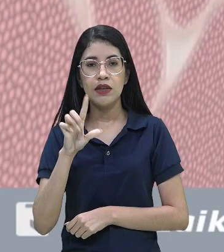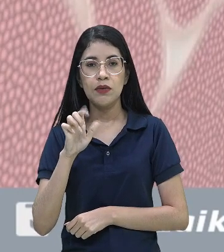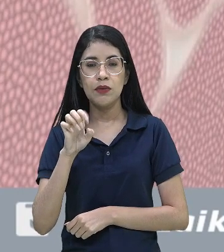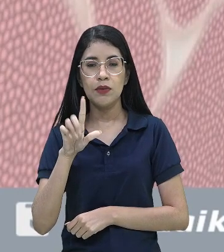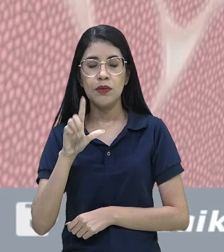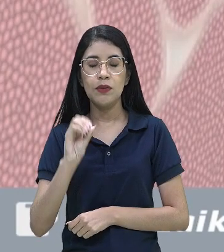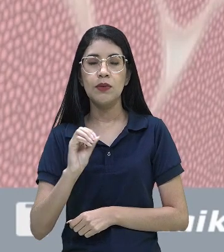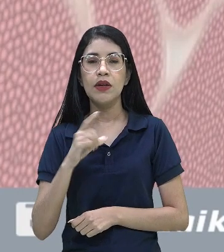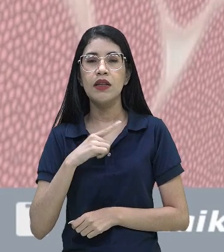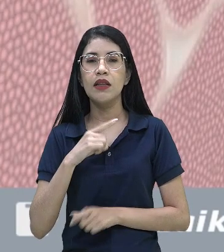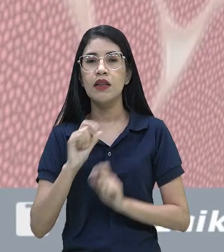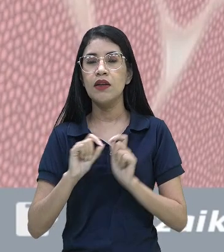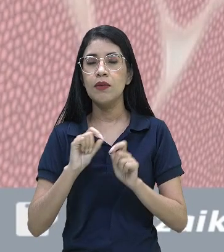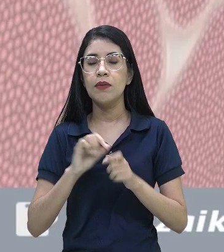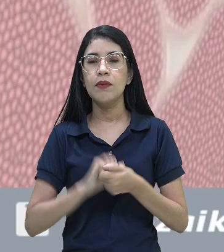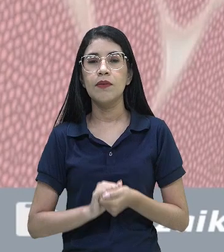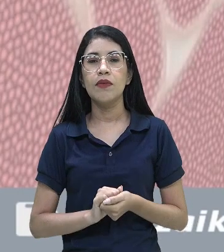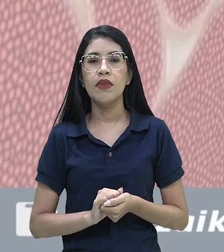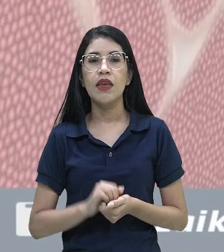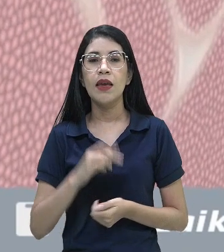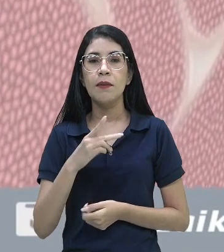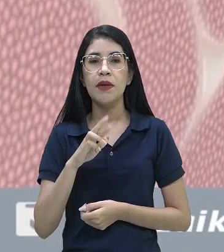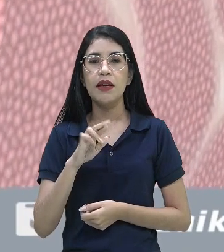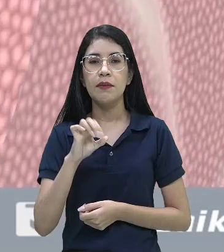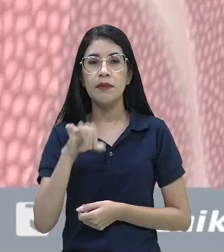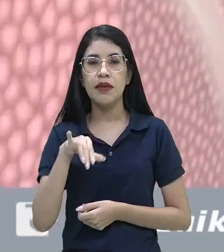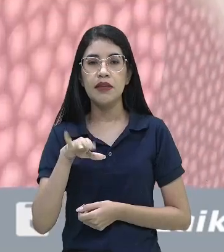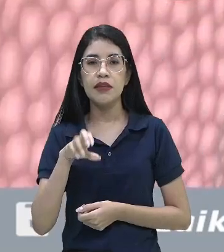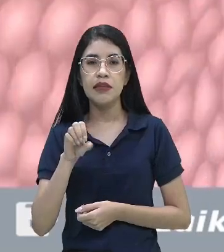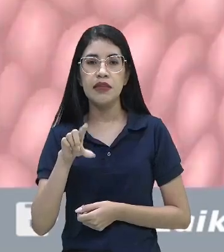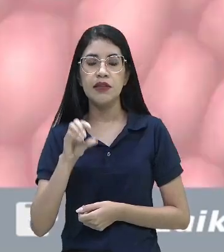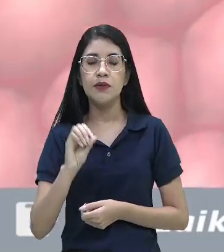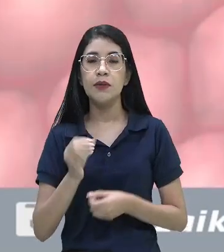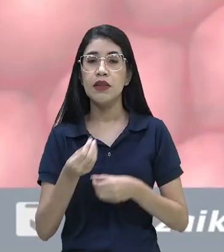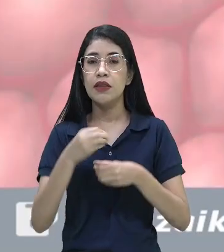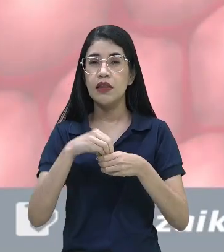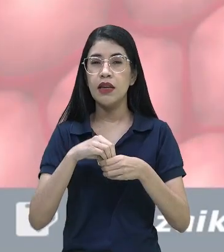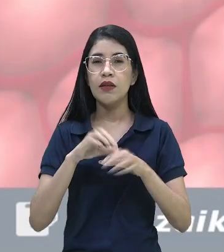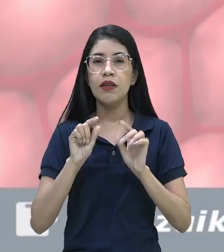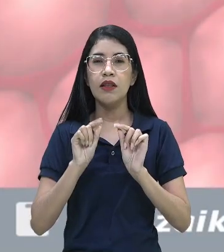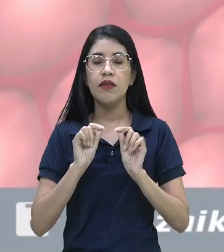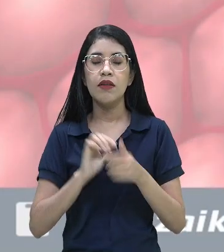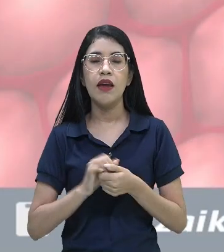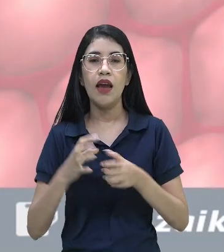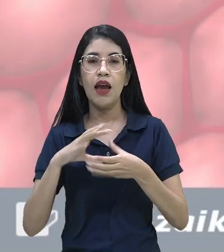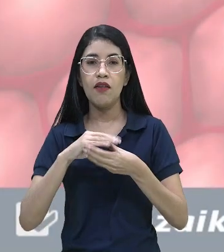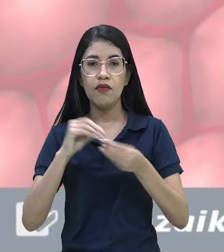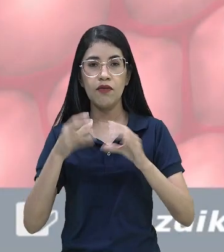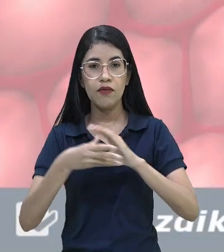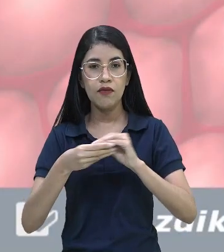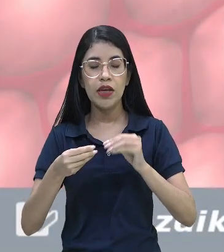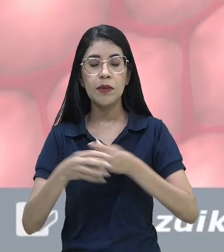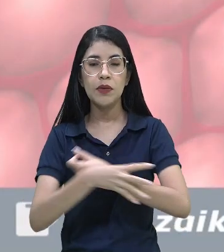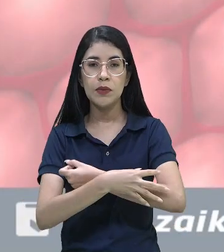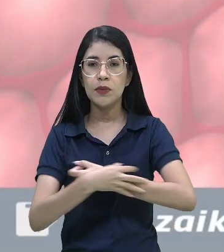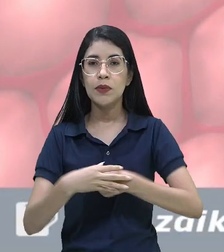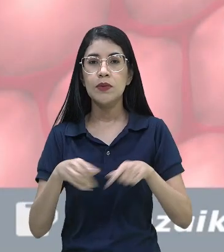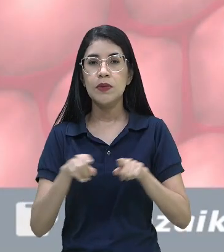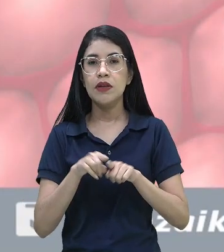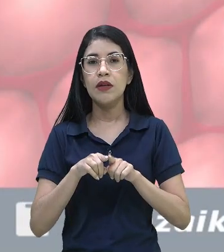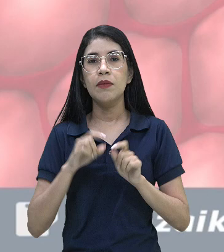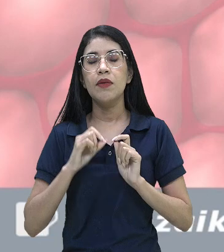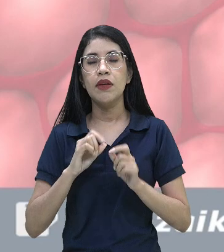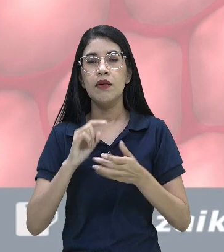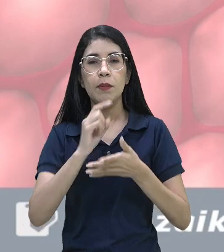é envolto ali pelo perimísio. De forma mais interna, nós temos a fibra muscular, que também tem ali